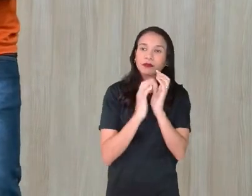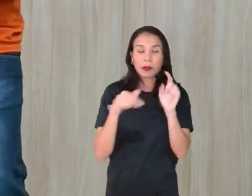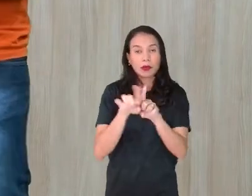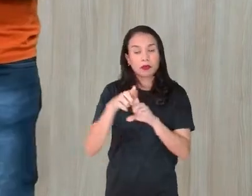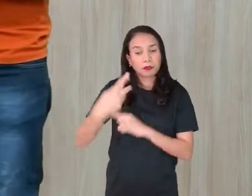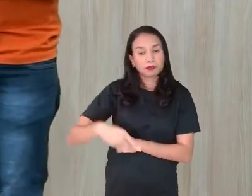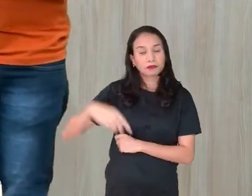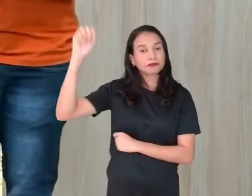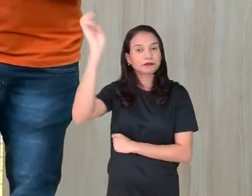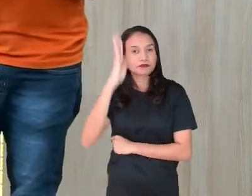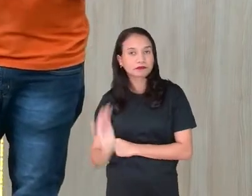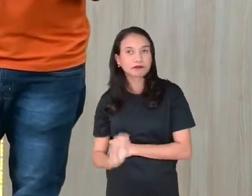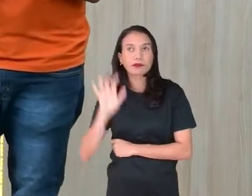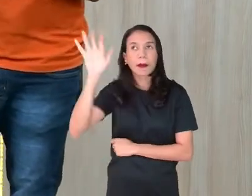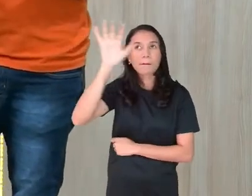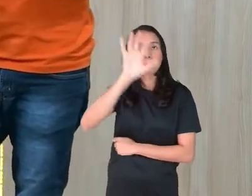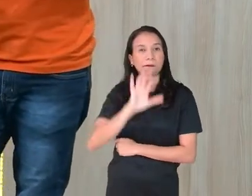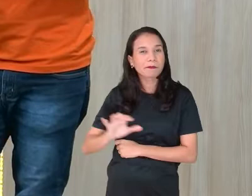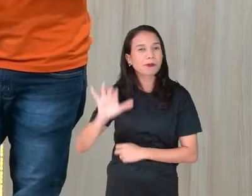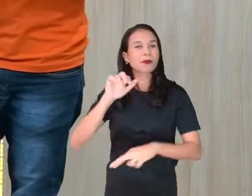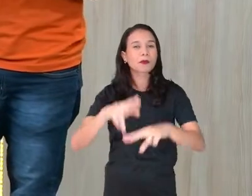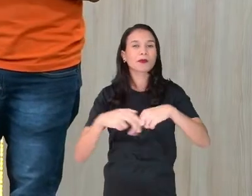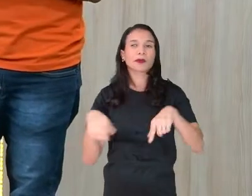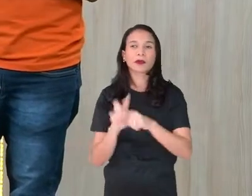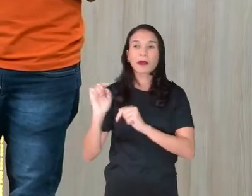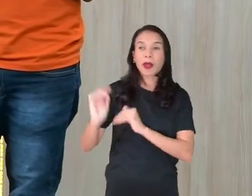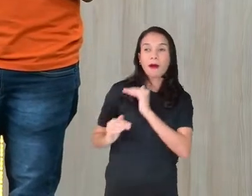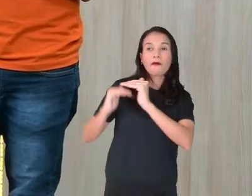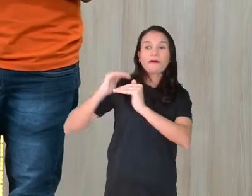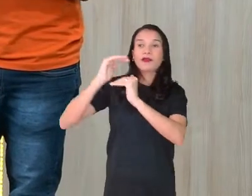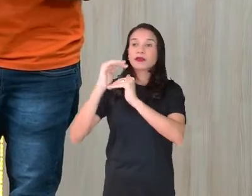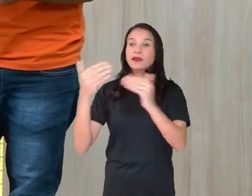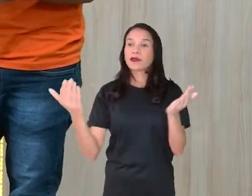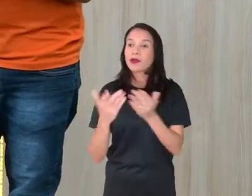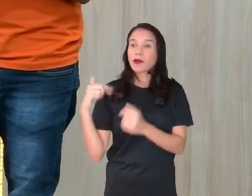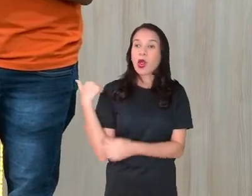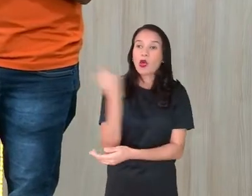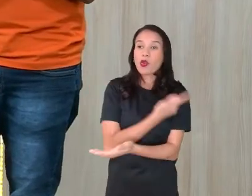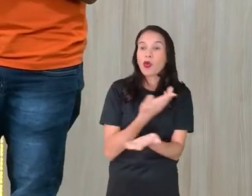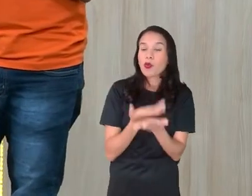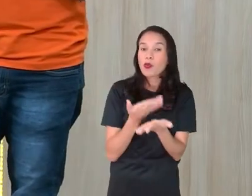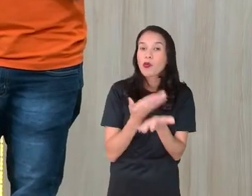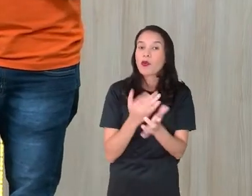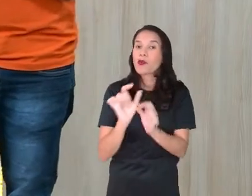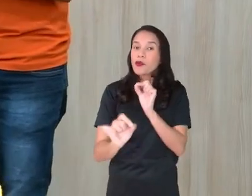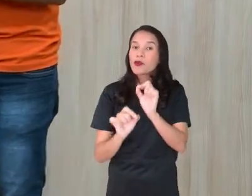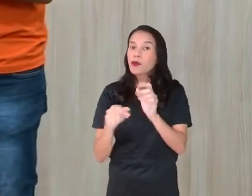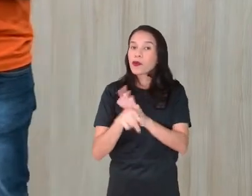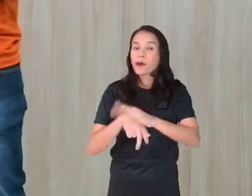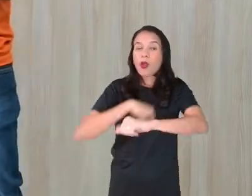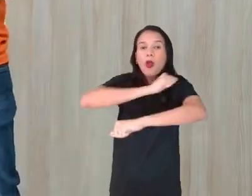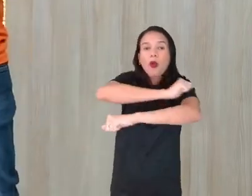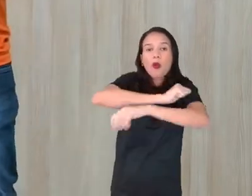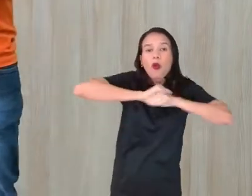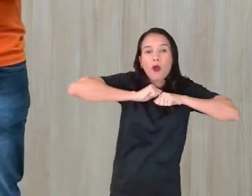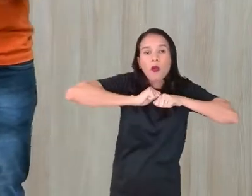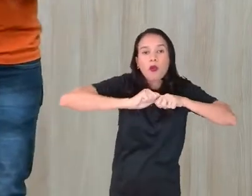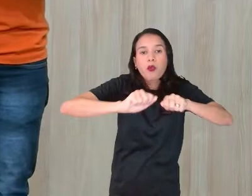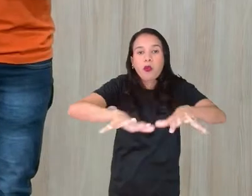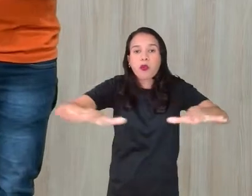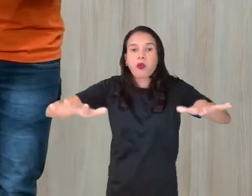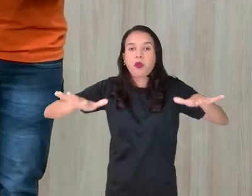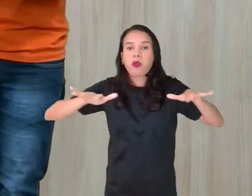Brasil, tá? E avançamos e estamos estudando agora as planícies, né? Qual